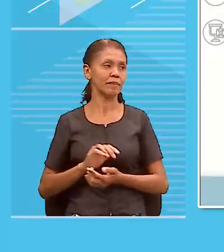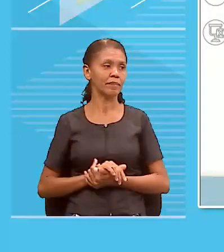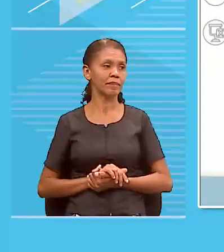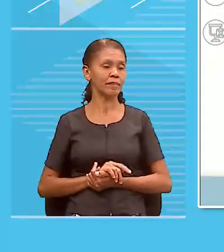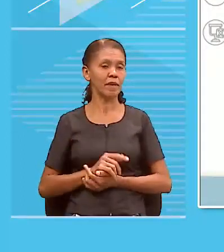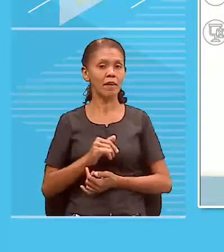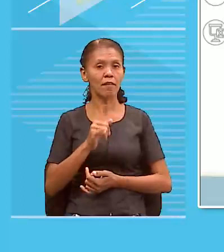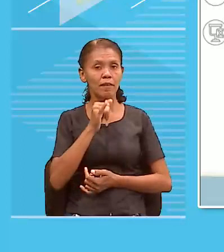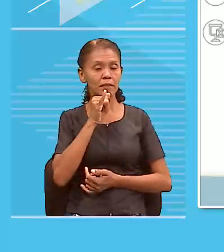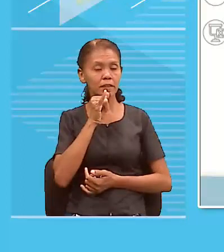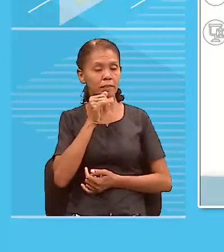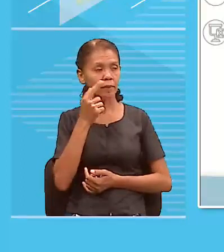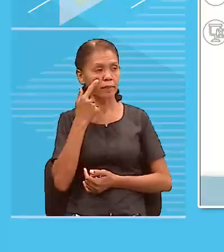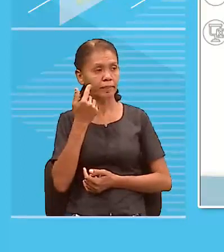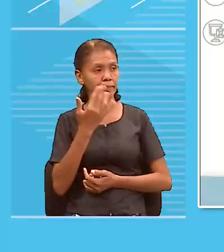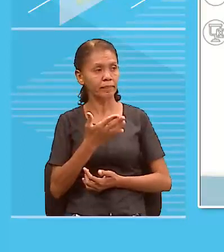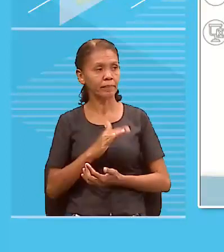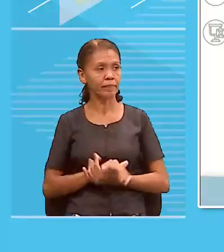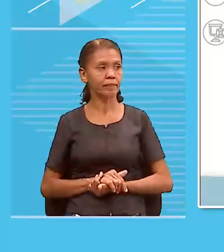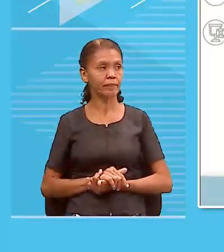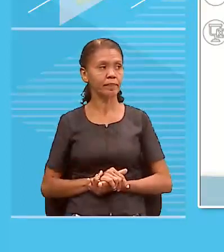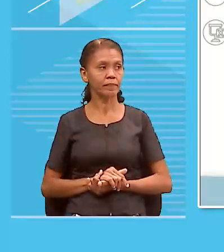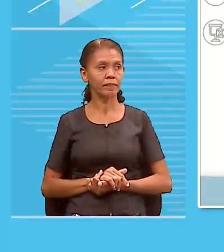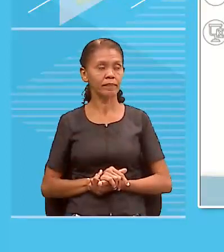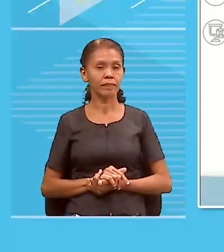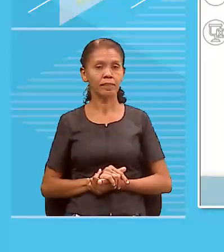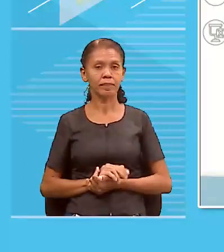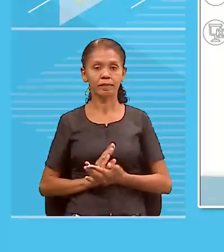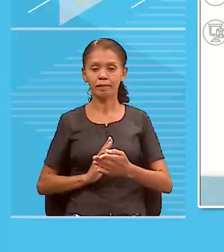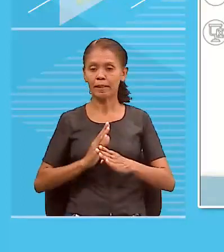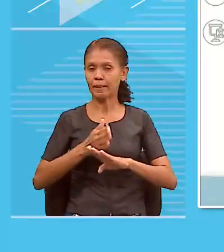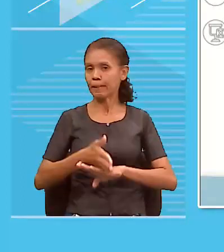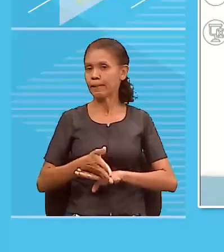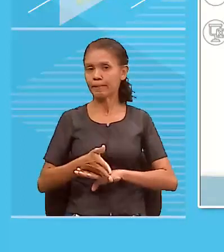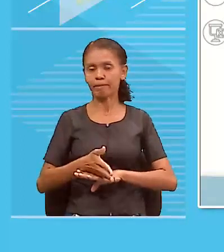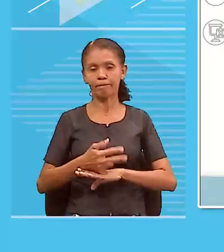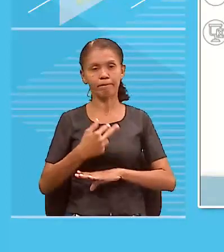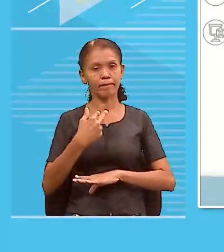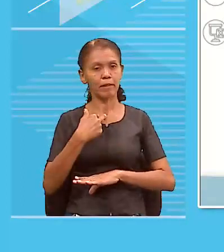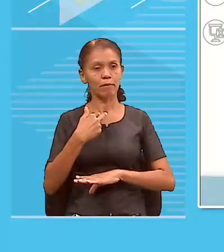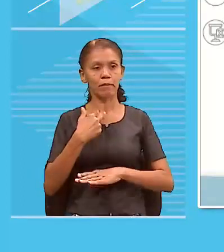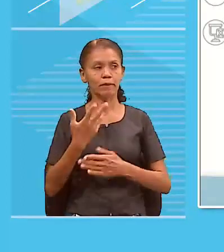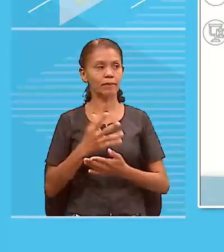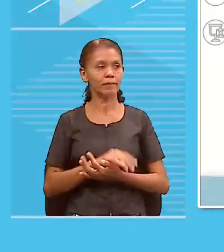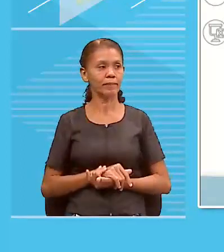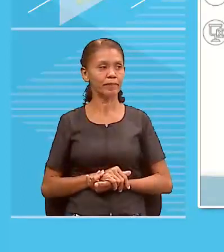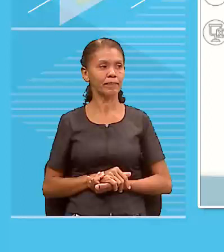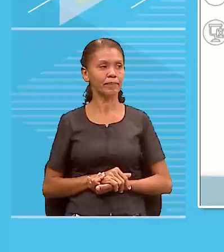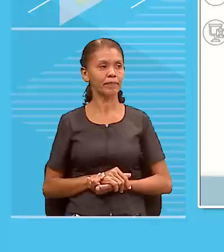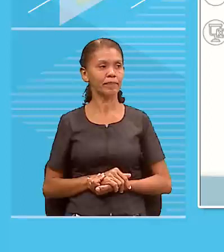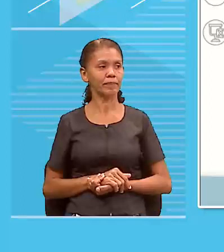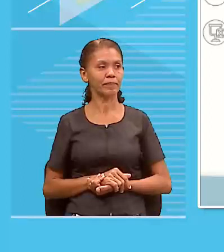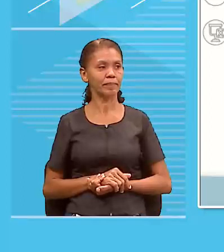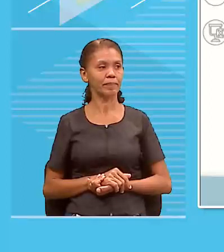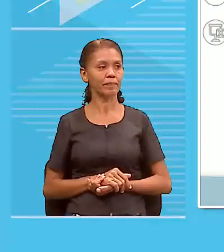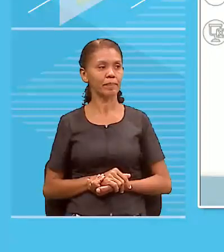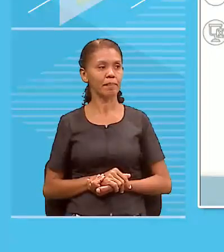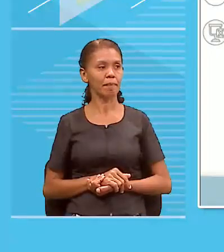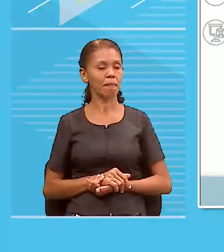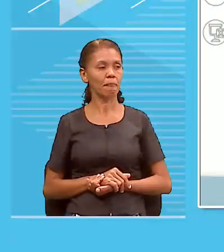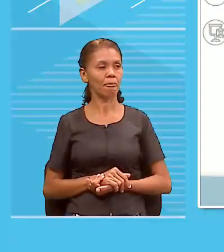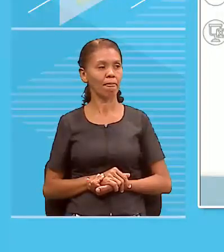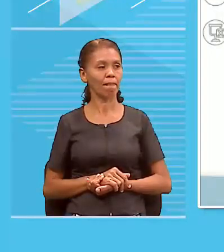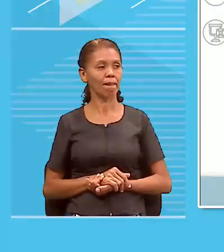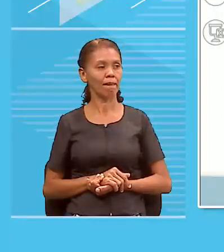modo imperativo negativo tá sendo bem enfático né o do nosso eu